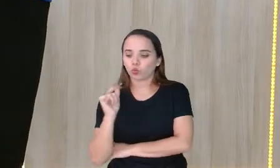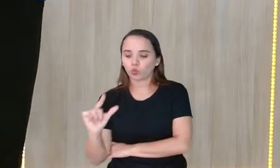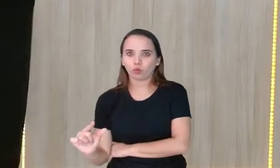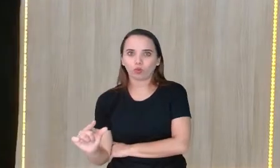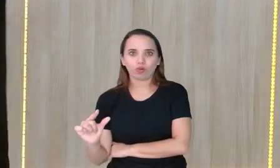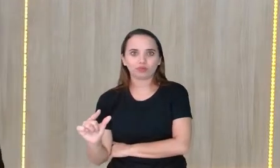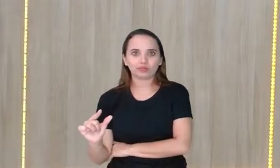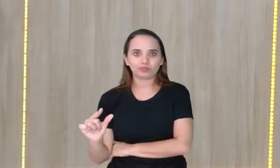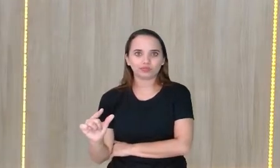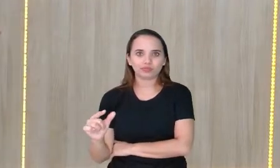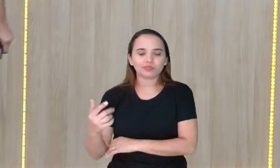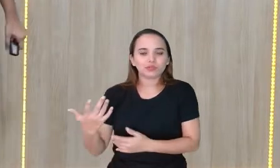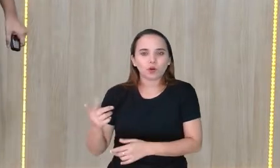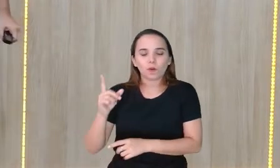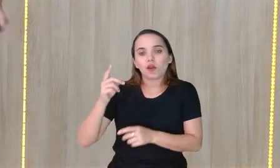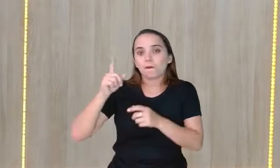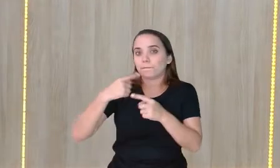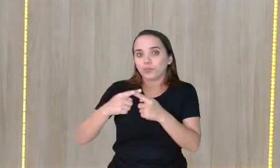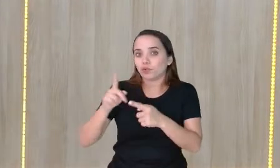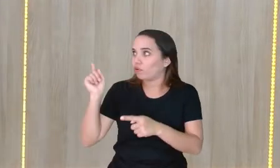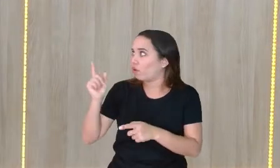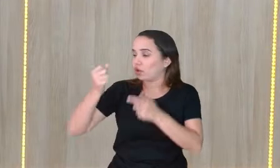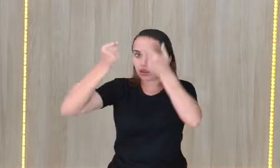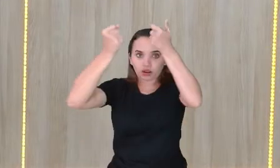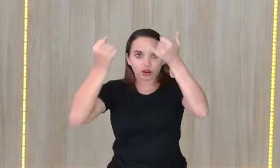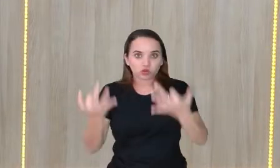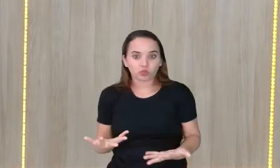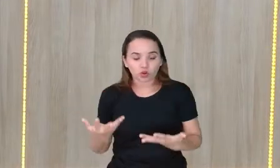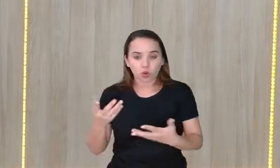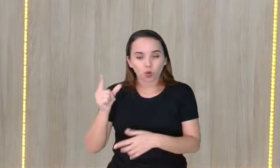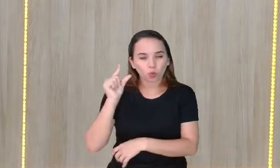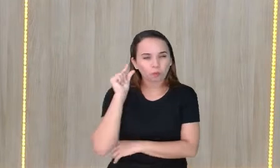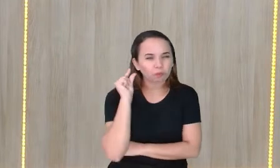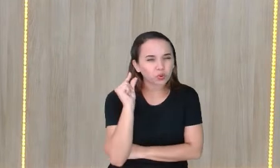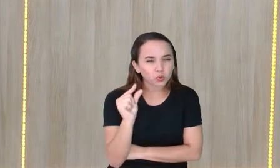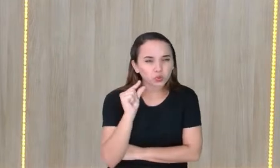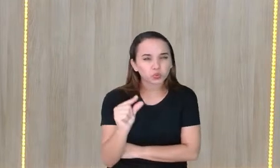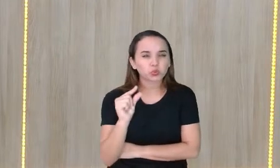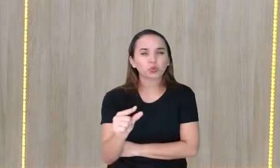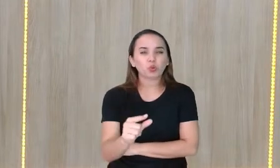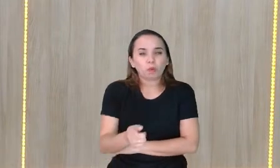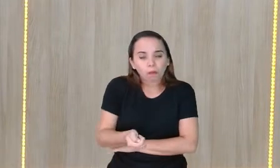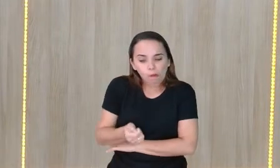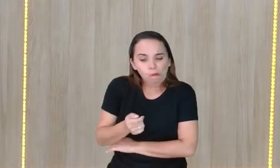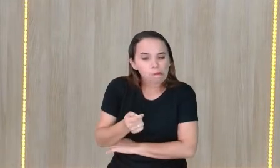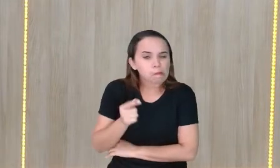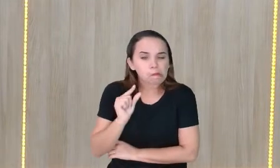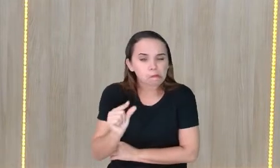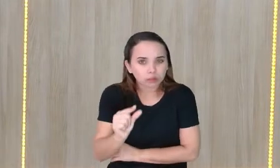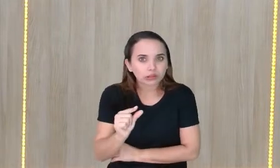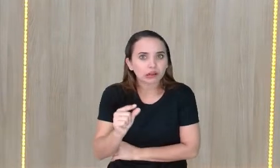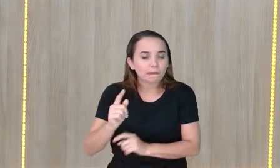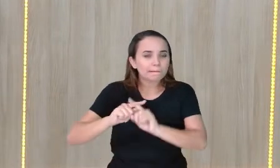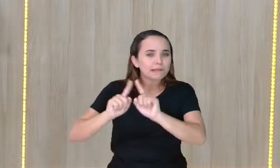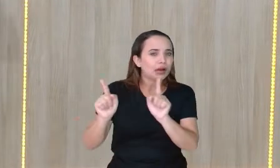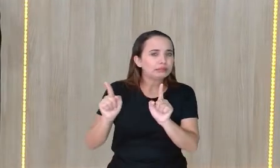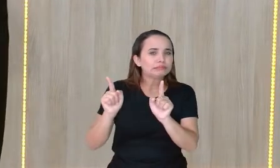ele falou o mínimo, do mínimo do mínimo, mas o que ele quis dizer foi uma